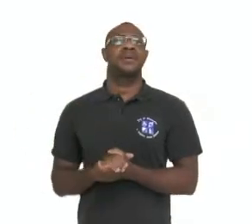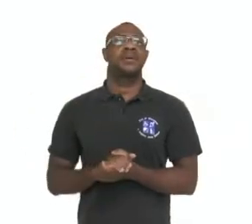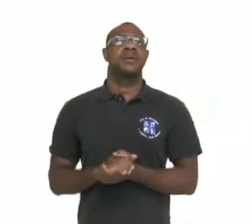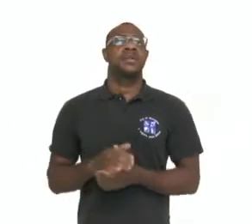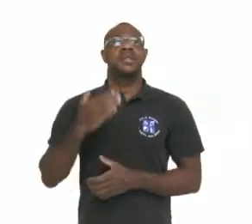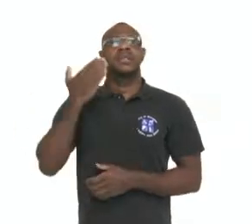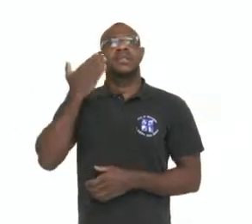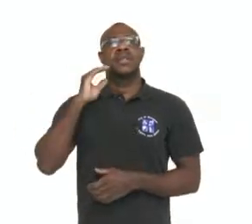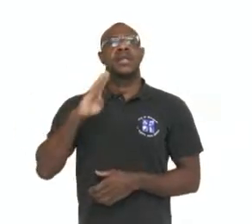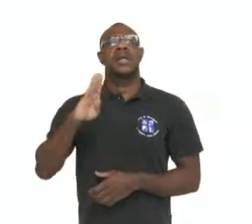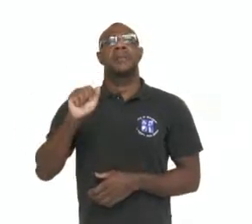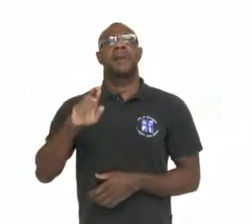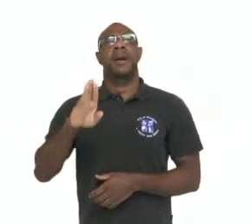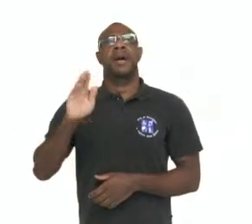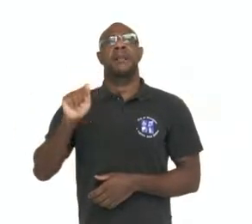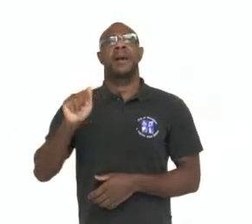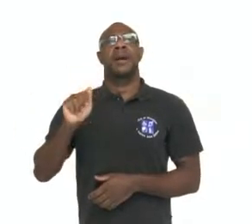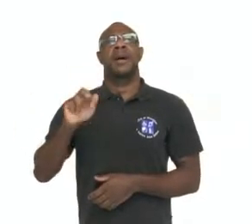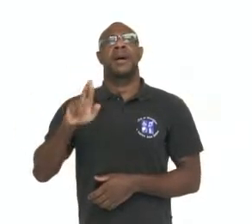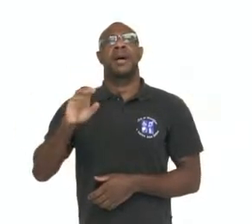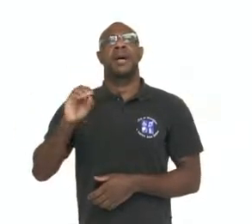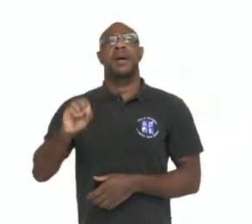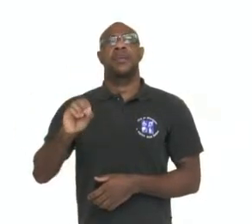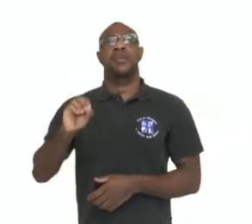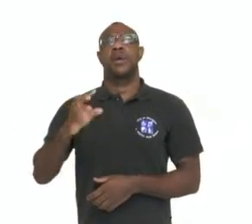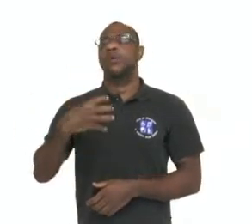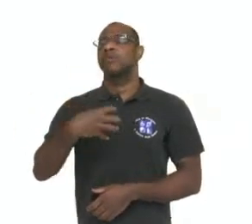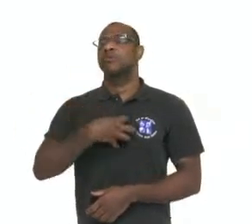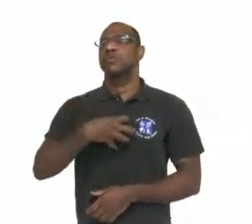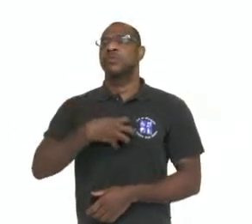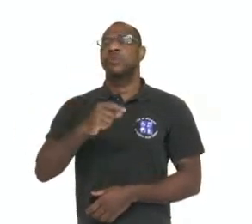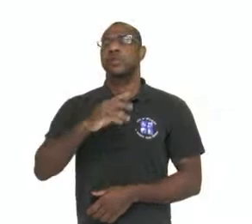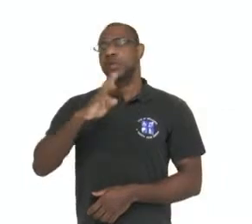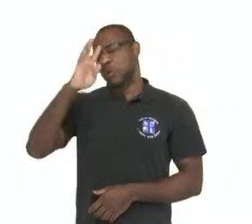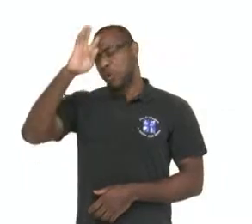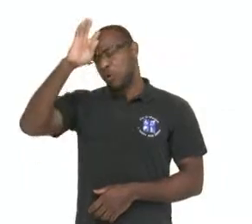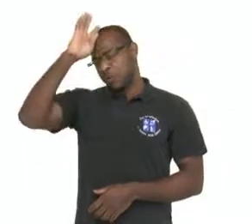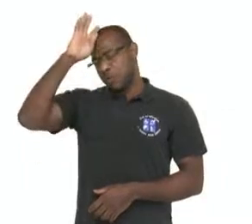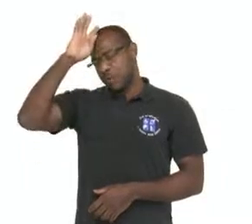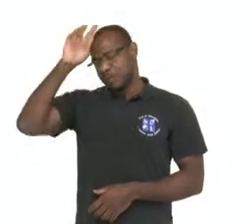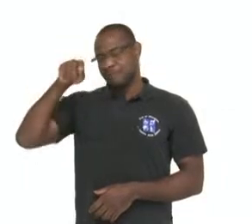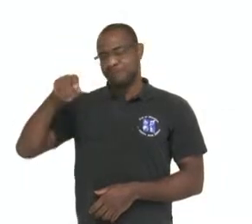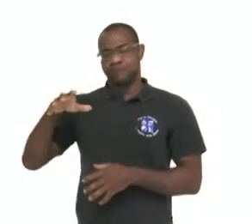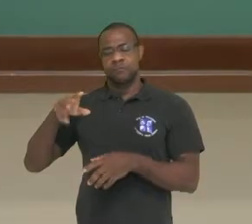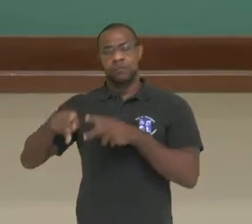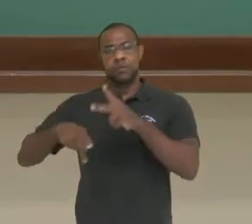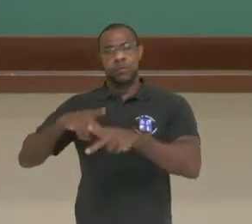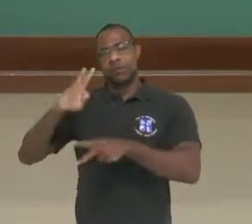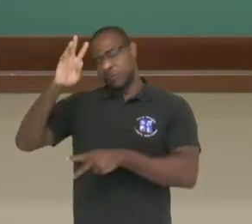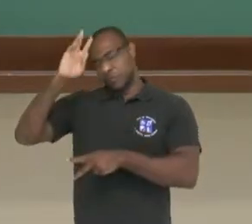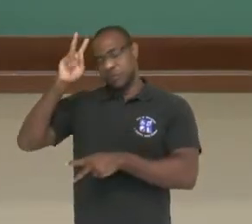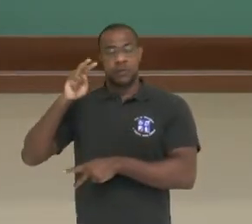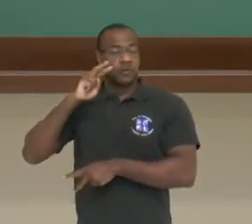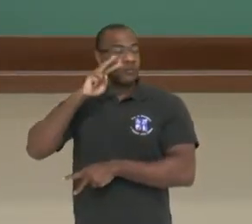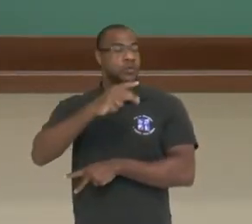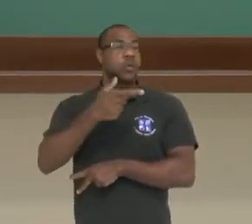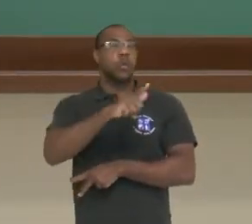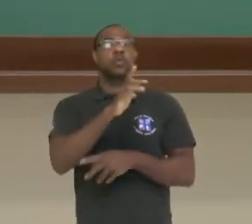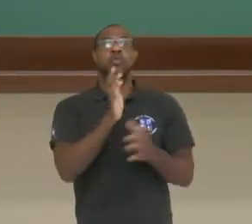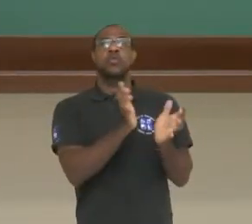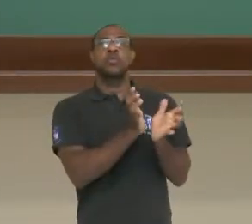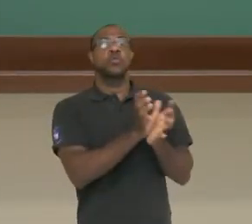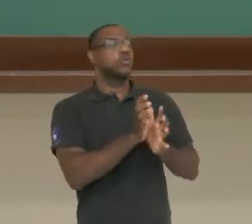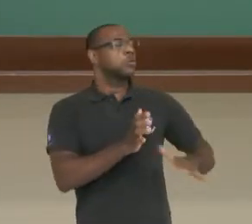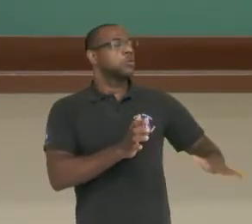Entendemos como bárbaro a forma como os romanos viam os povos estrangeiros. Eles chamavam de uma